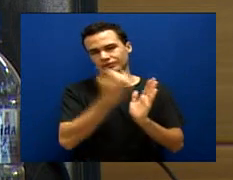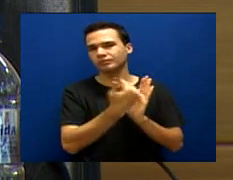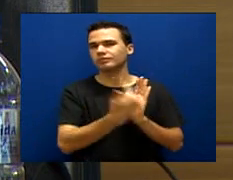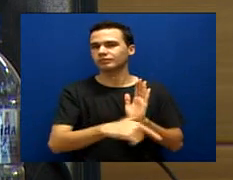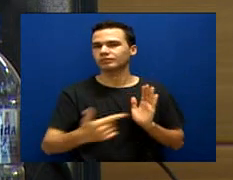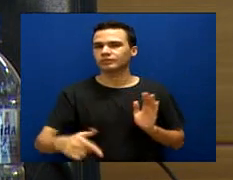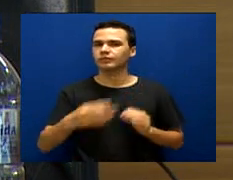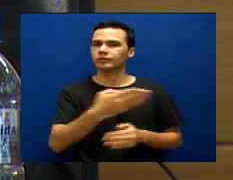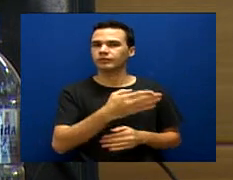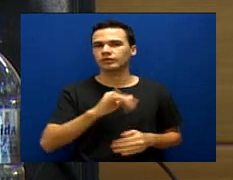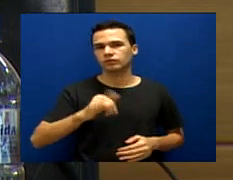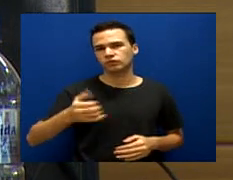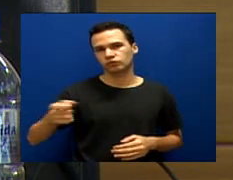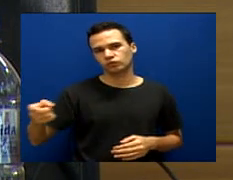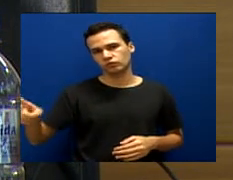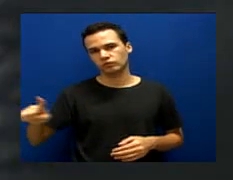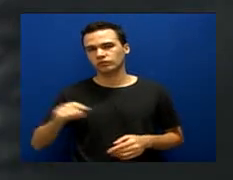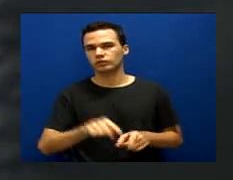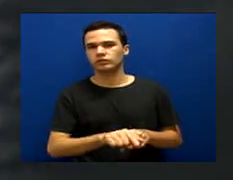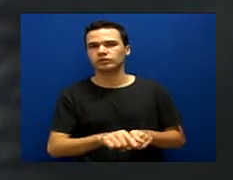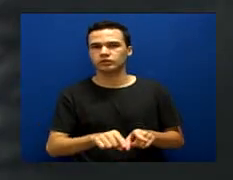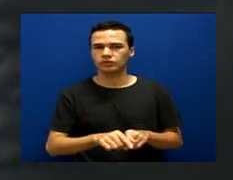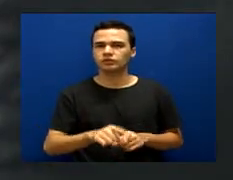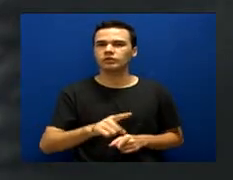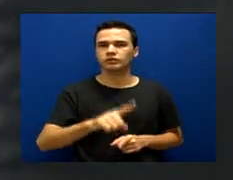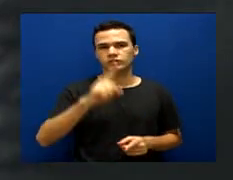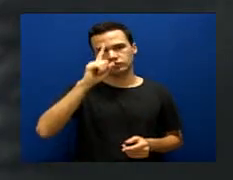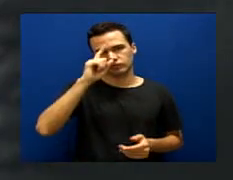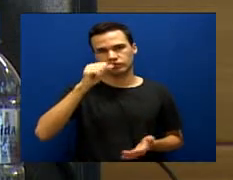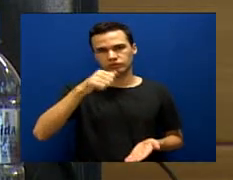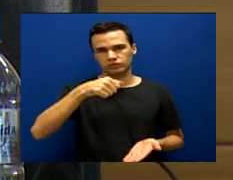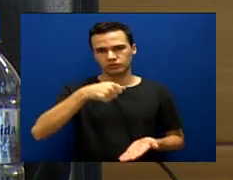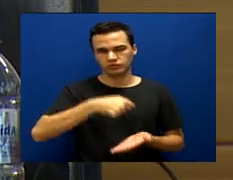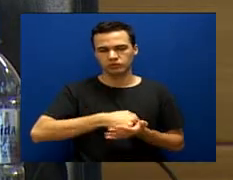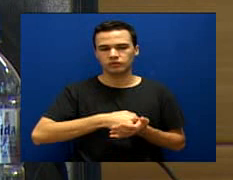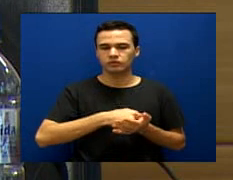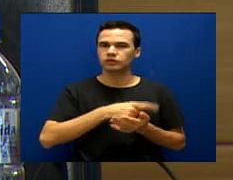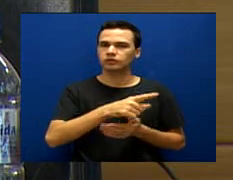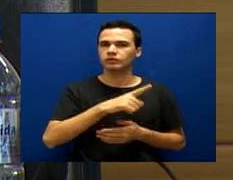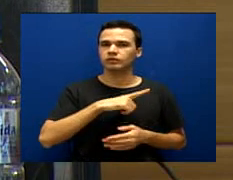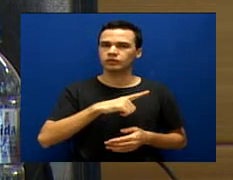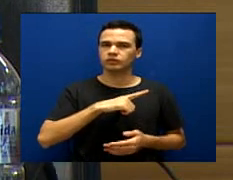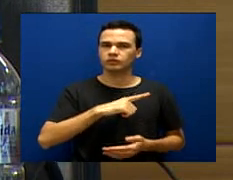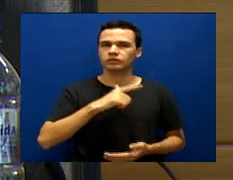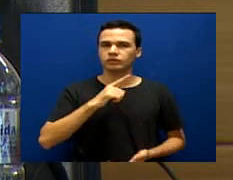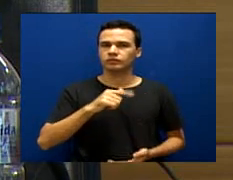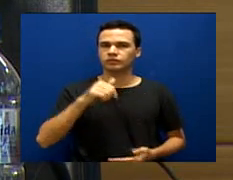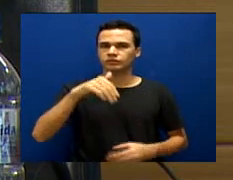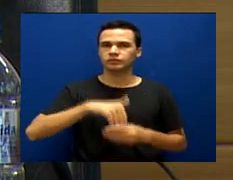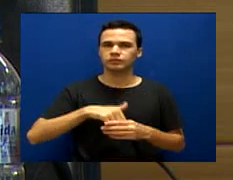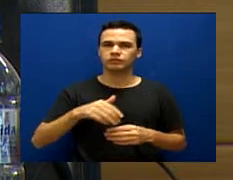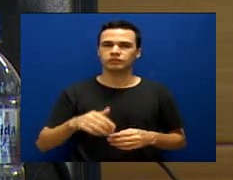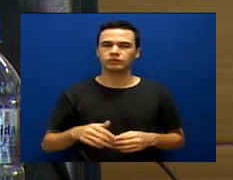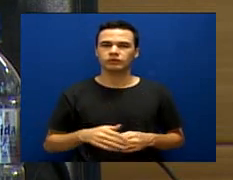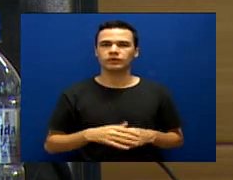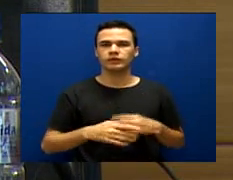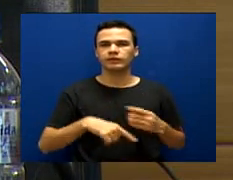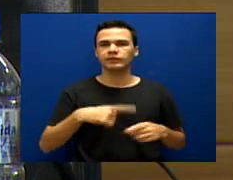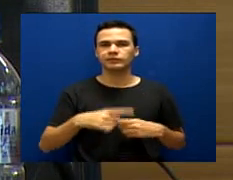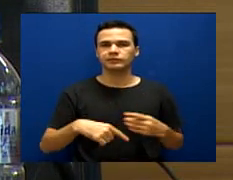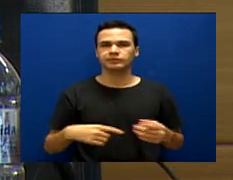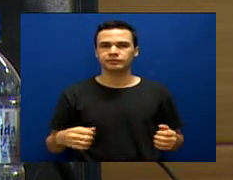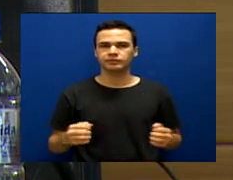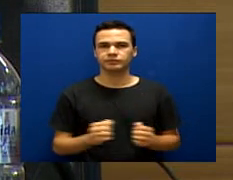o João gentilmente colocou em votação, apresentou, né, Renan? Colocou em votação, e dentro